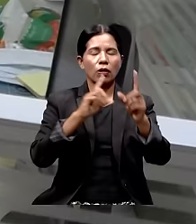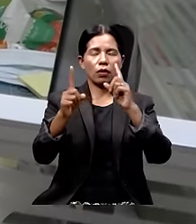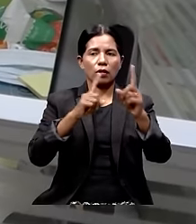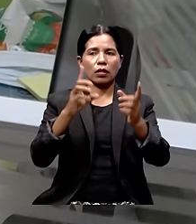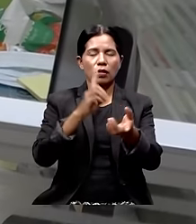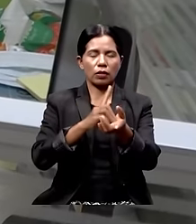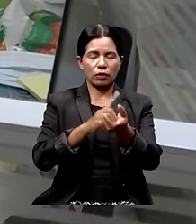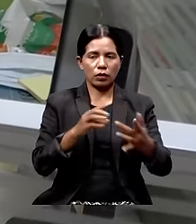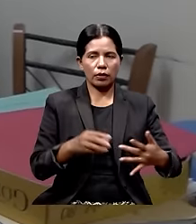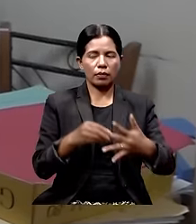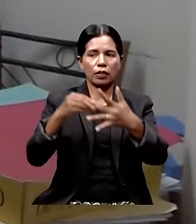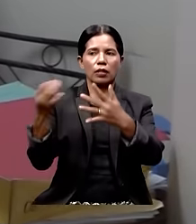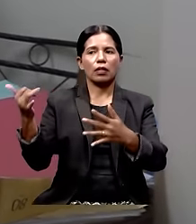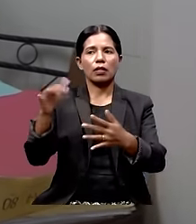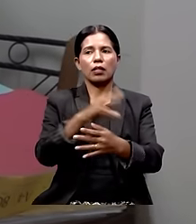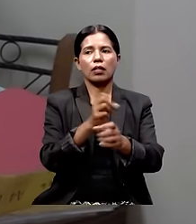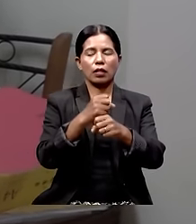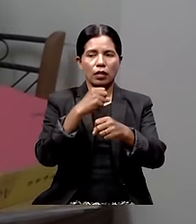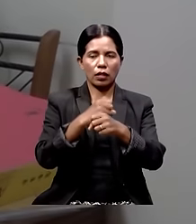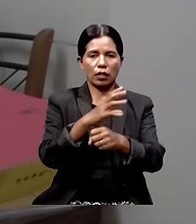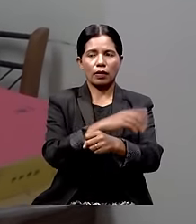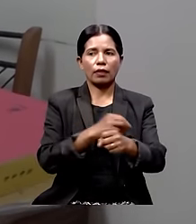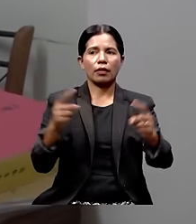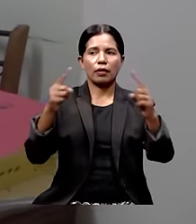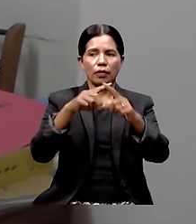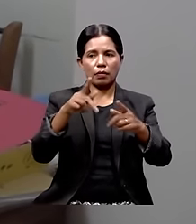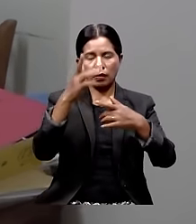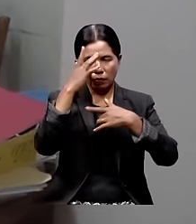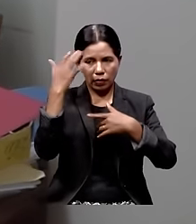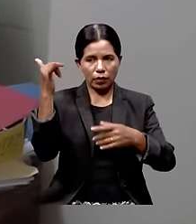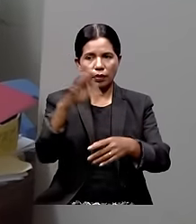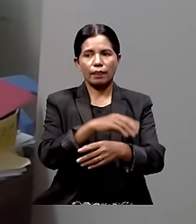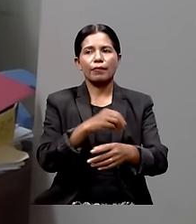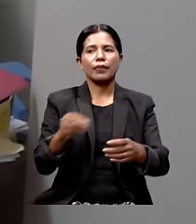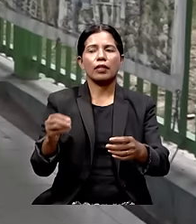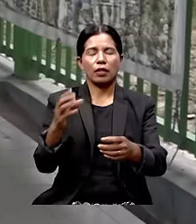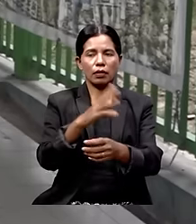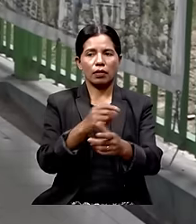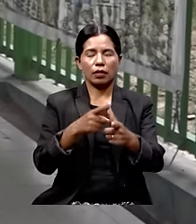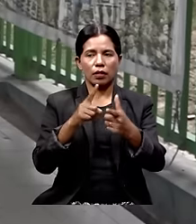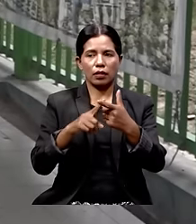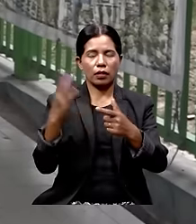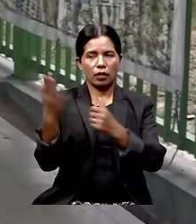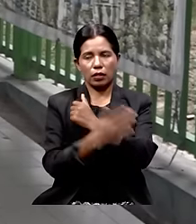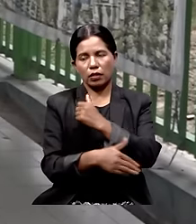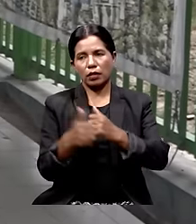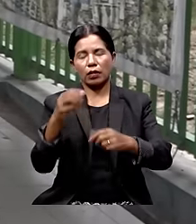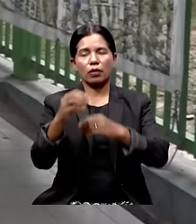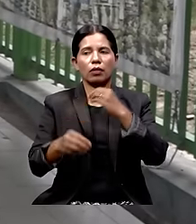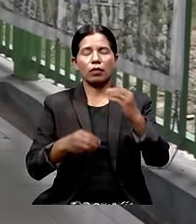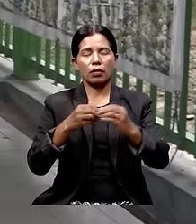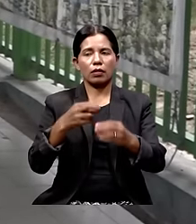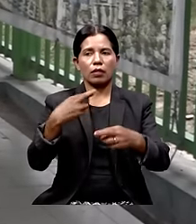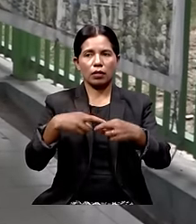médico especialista Sira, nebe macahalo diagnóstico ba paciente Sira, nebe halo tratamento irrelir, con ba risco